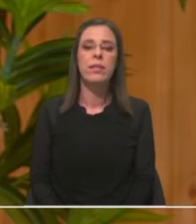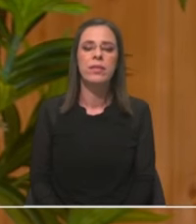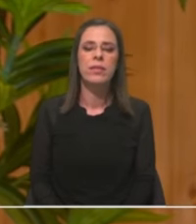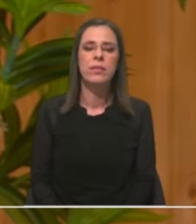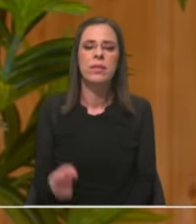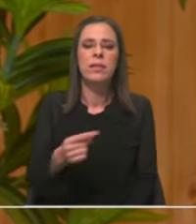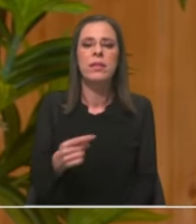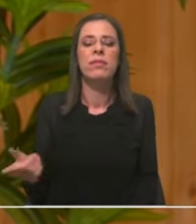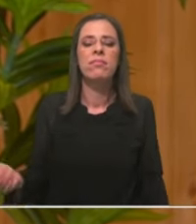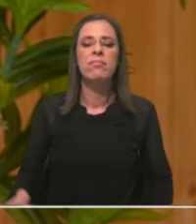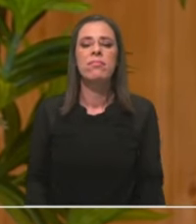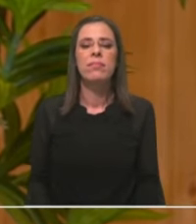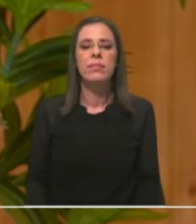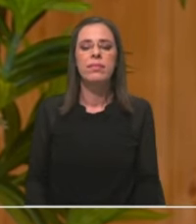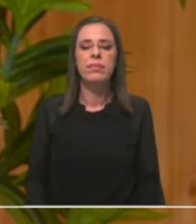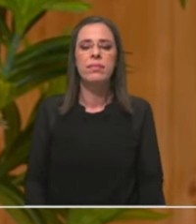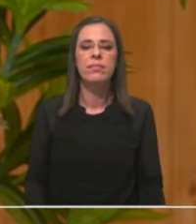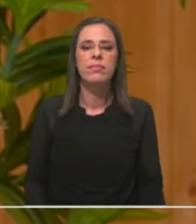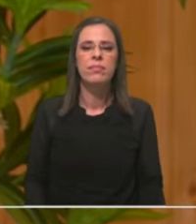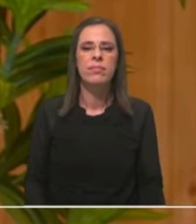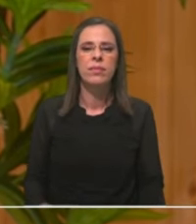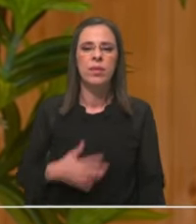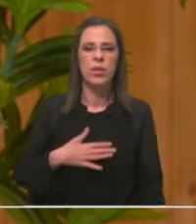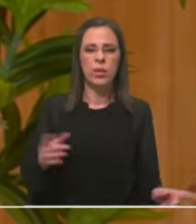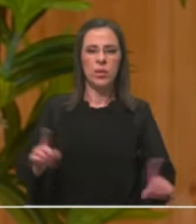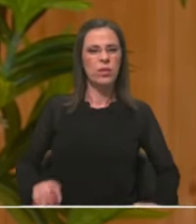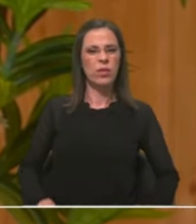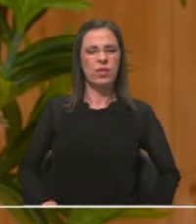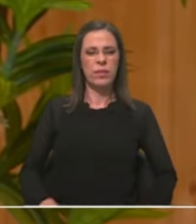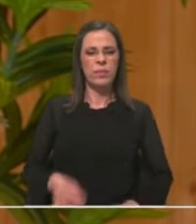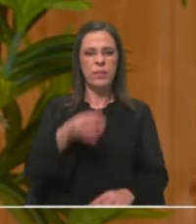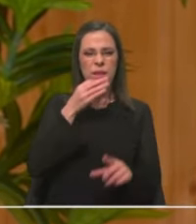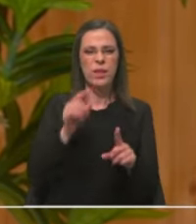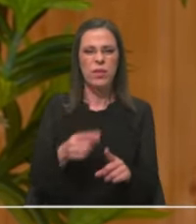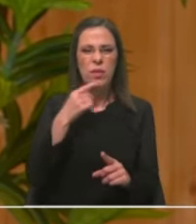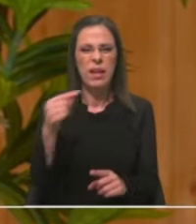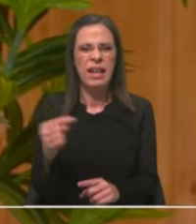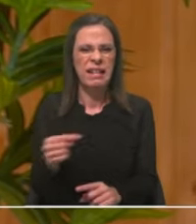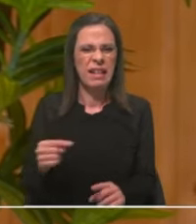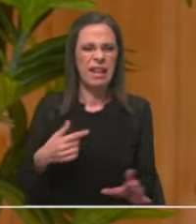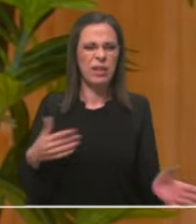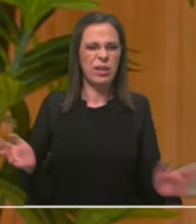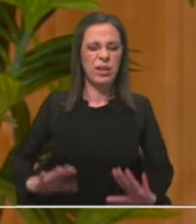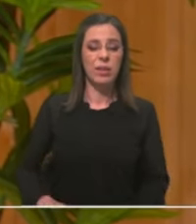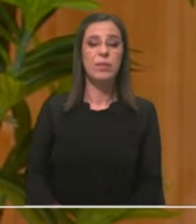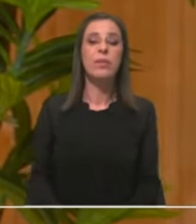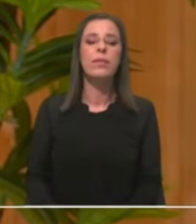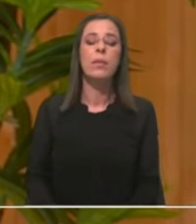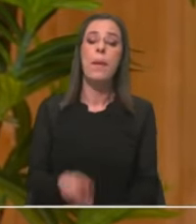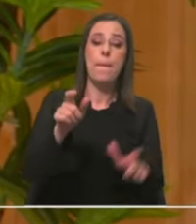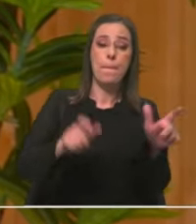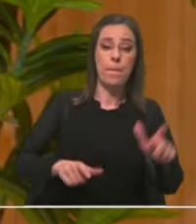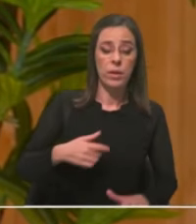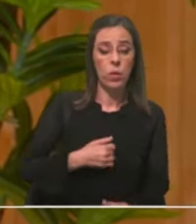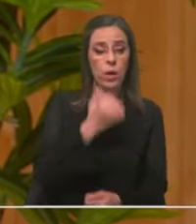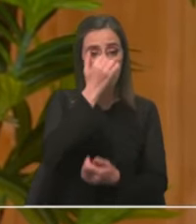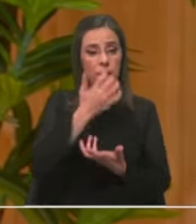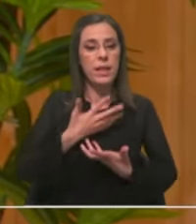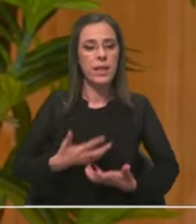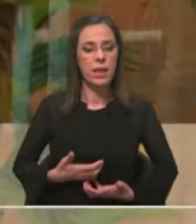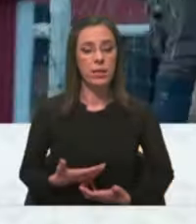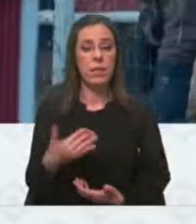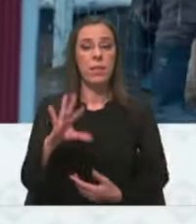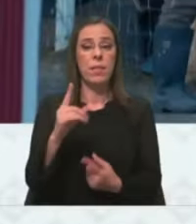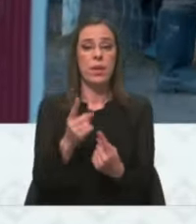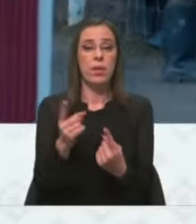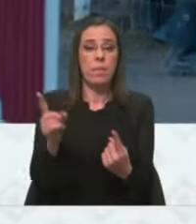Pela negativa, eu não gosto muito de estar a falar no negativo. Claro. Assim, houve pessoas que me desiludiram, como é óbvio, mais do que